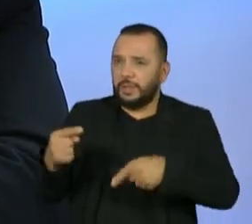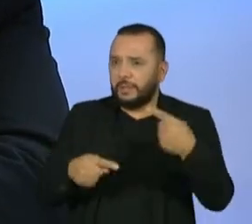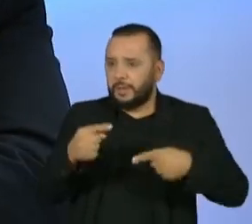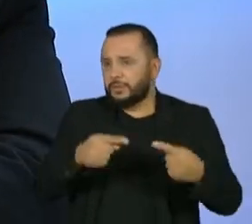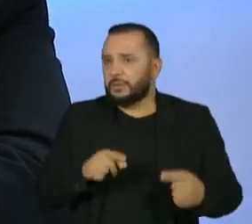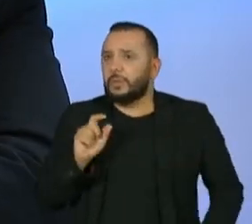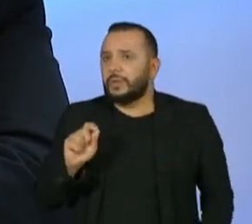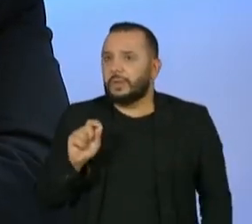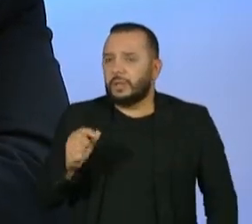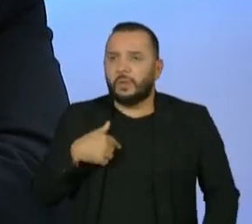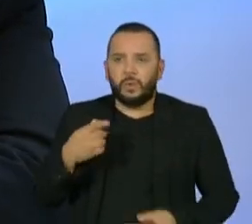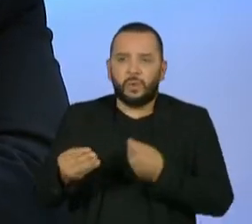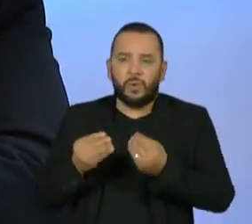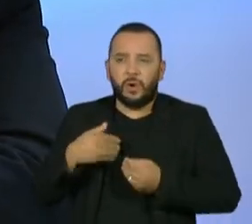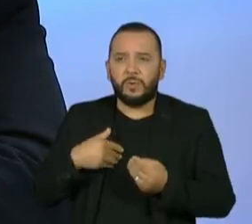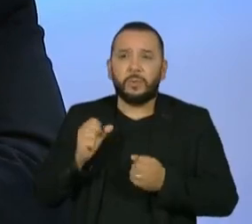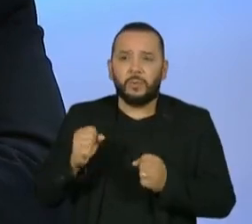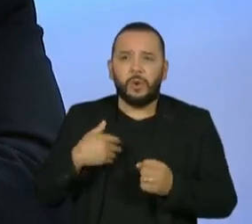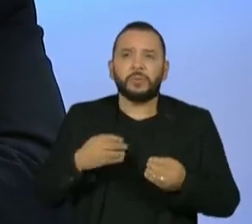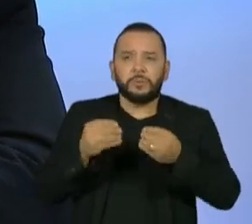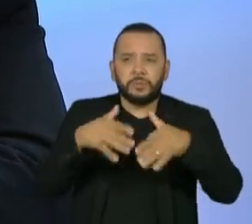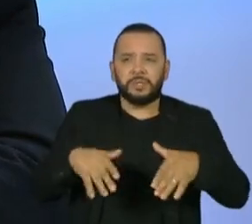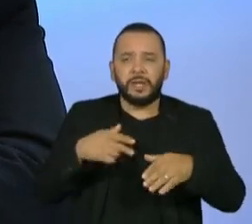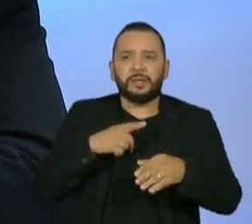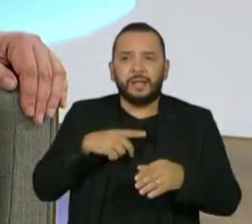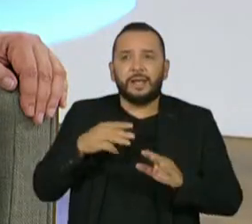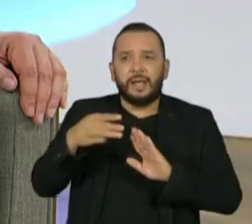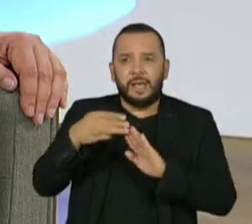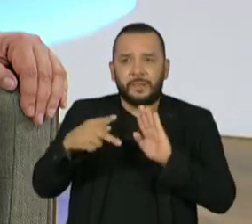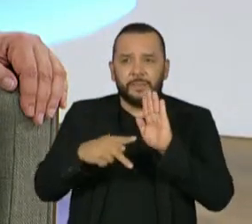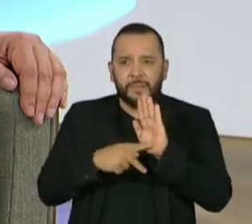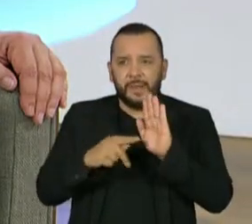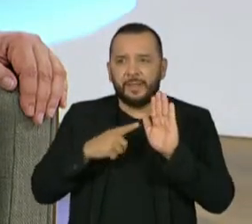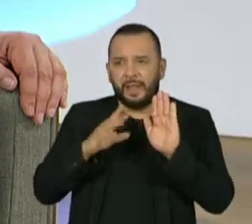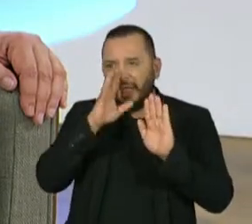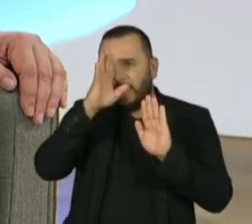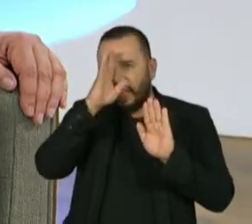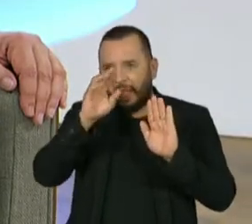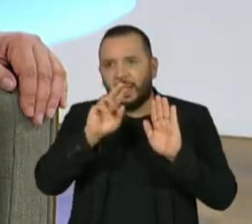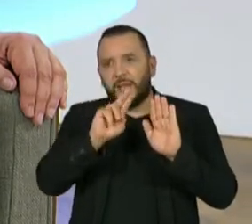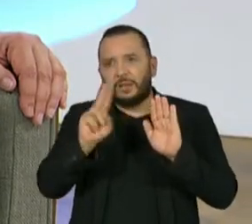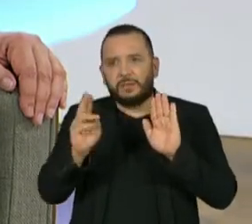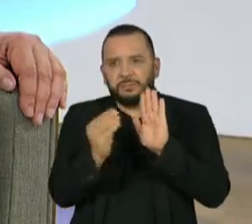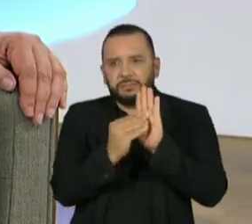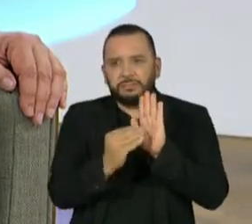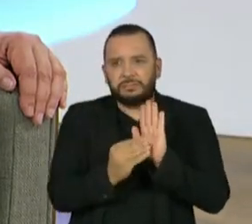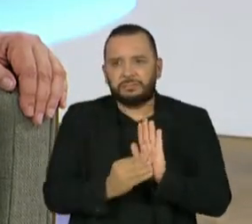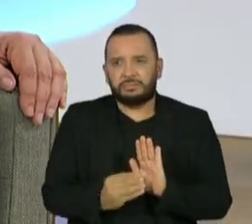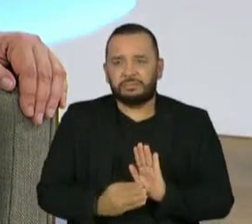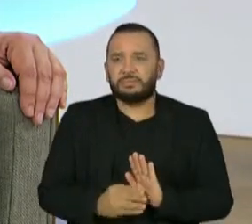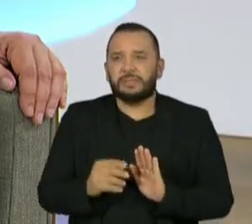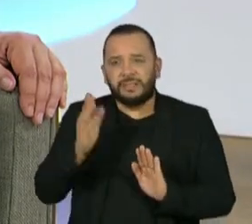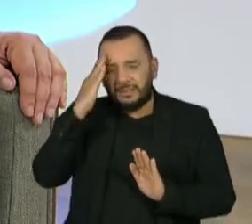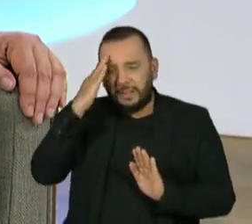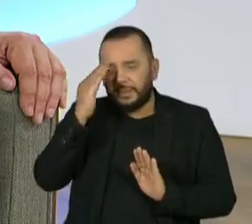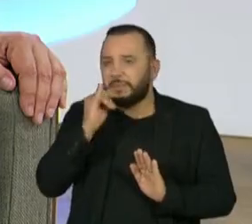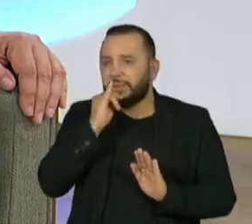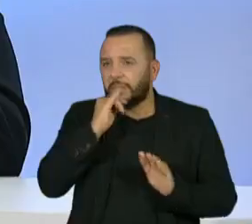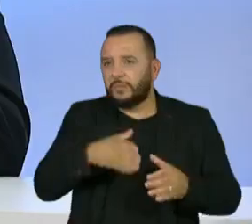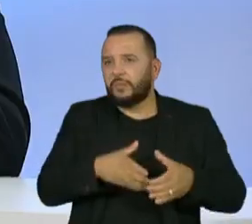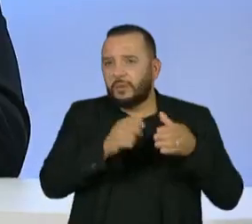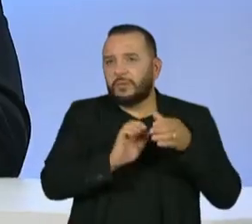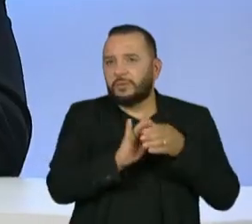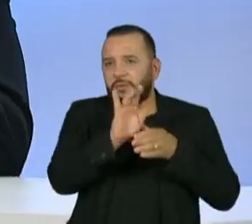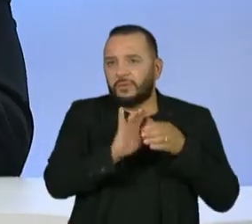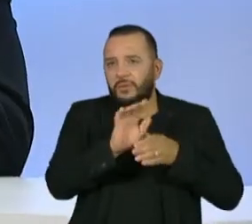batida os efeitos colaterais Neo jabutis da MP então especificamente o ponto das térmicas a gás também